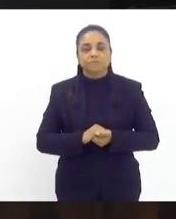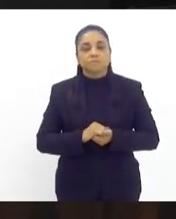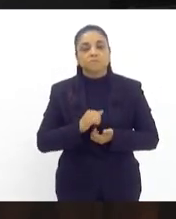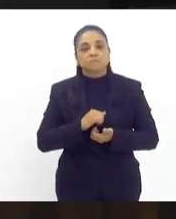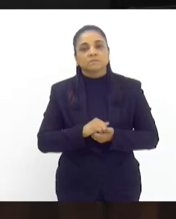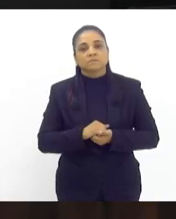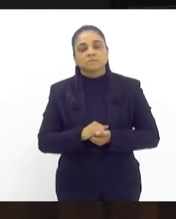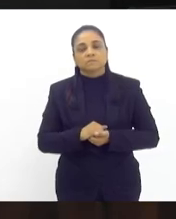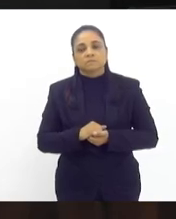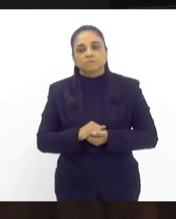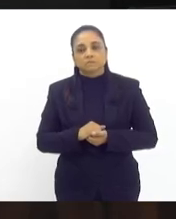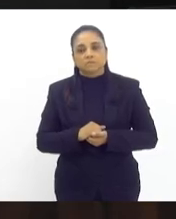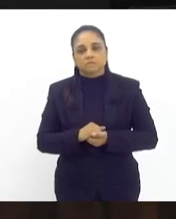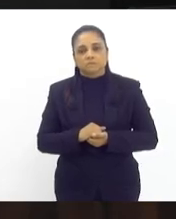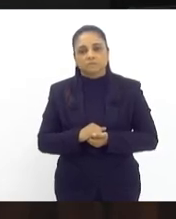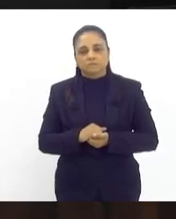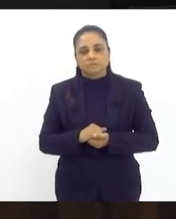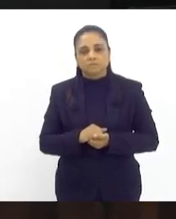final